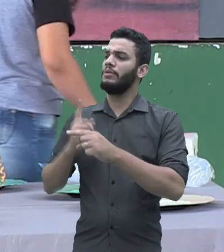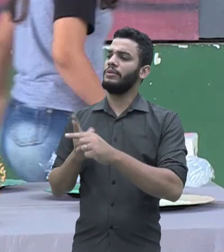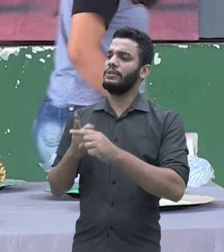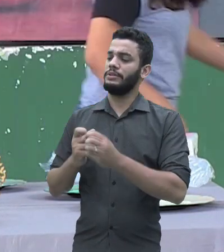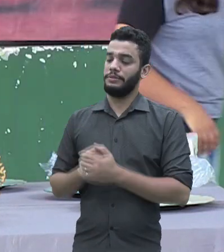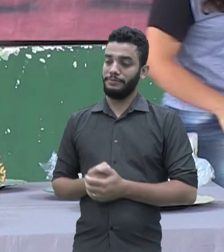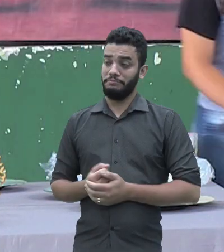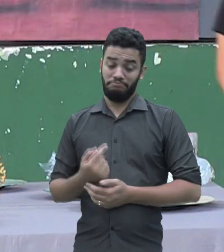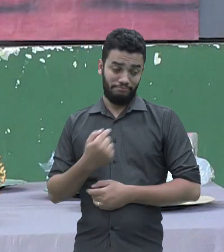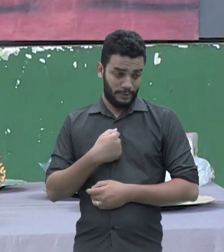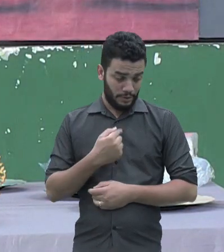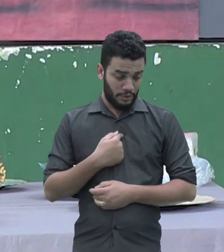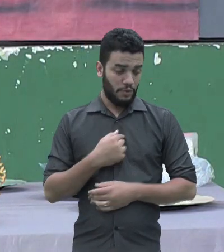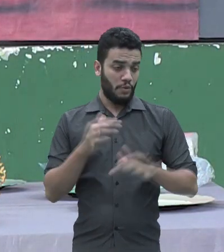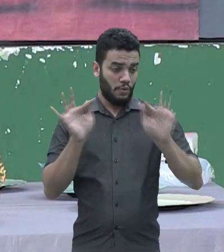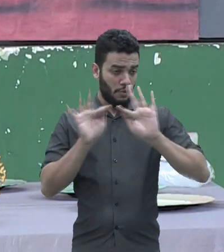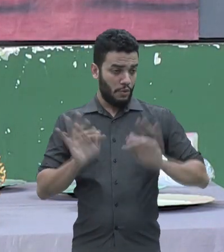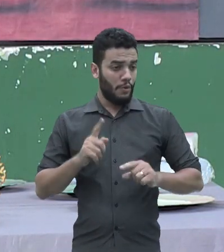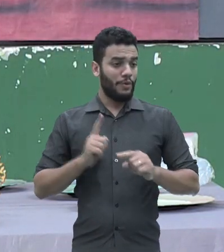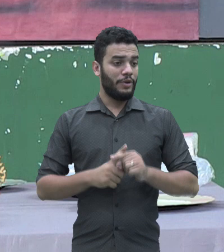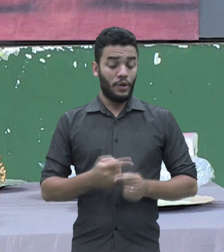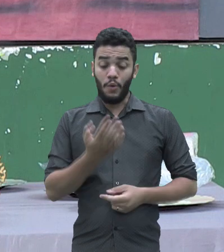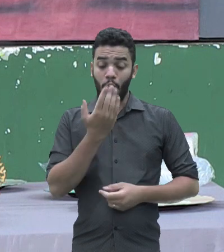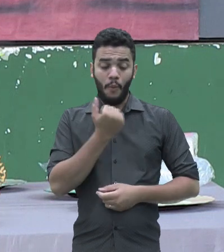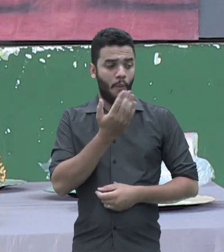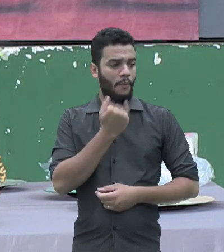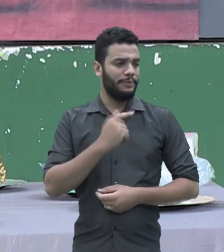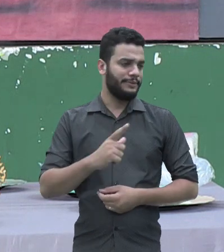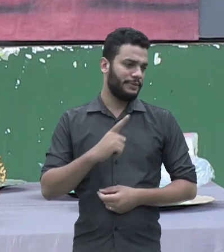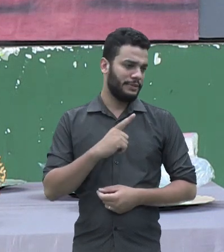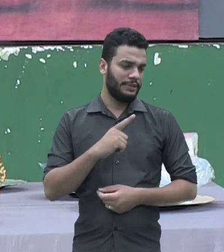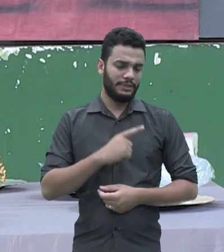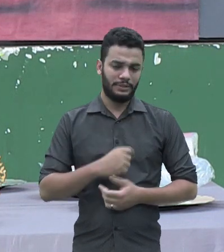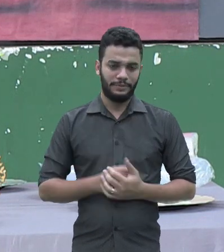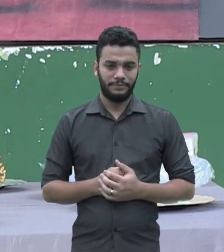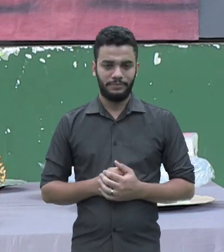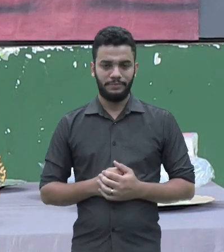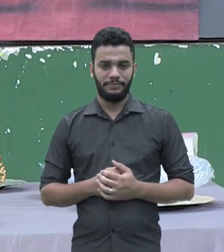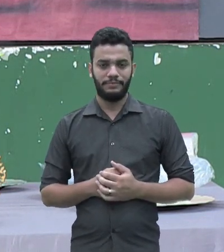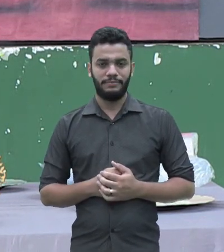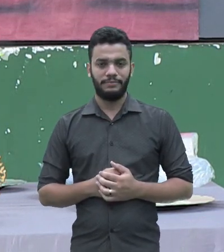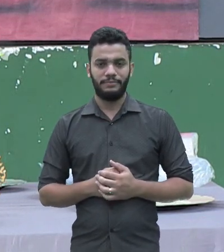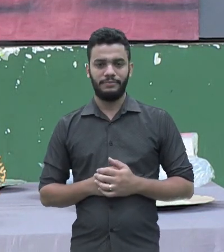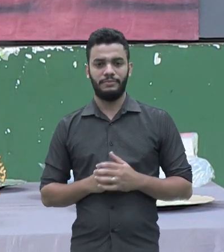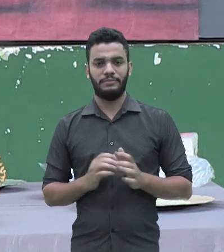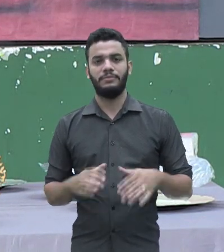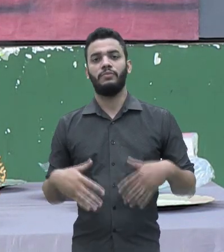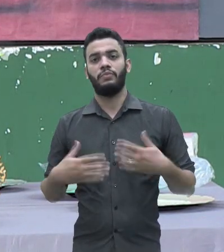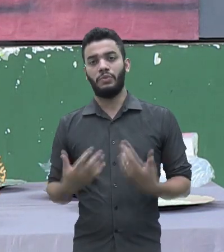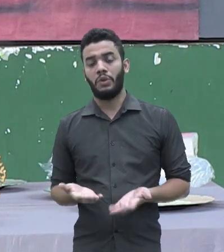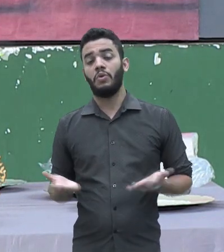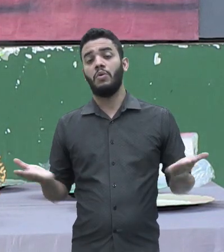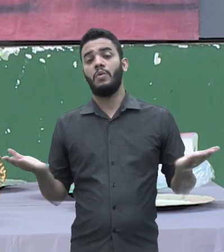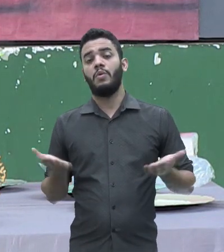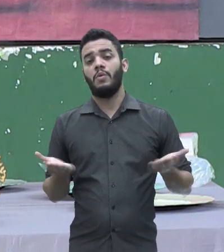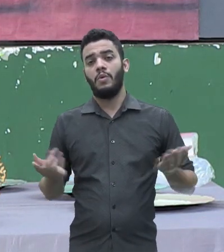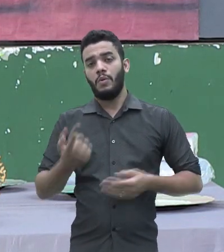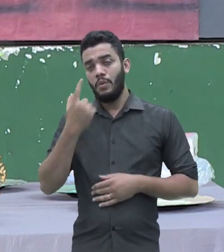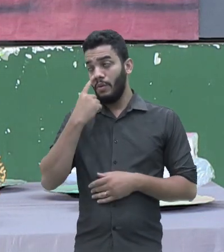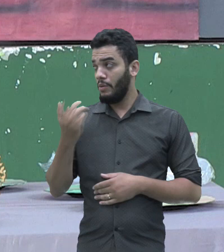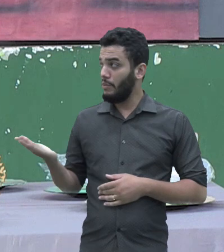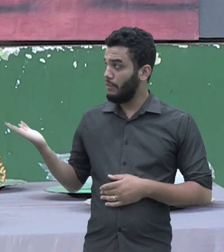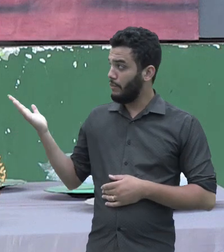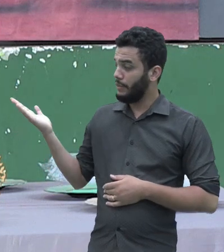Ok. Ok, pessoal. Então, para os demais que estão aqui presentes, né, vamos entender um pouco desse painel. What are you